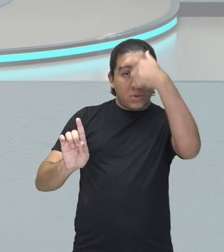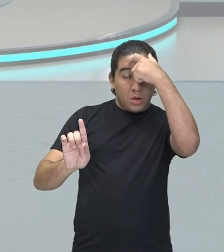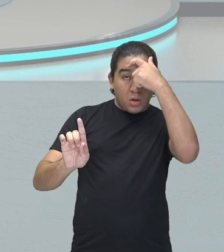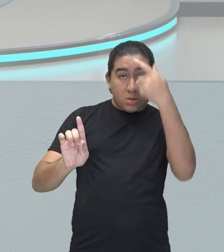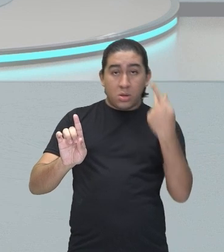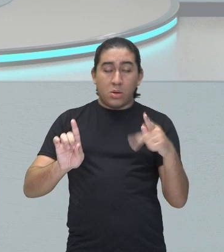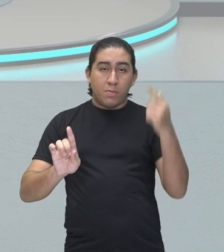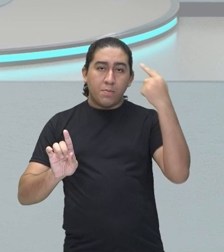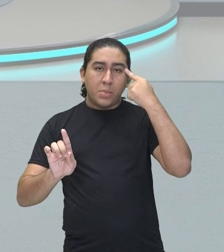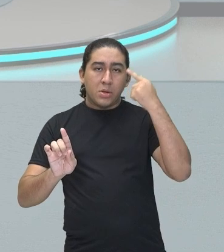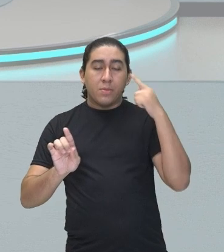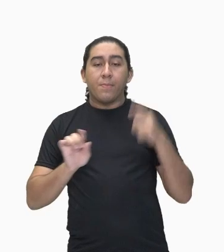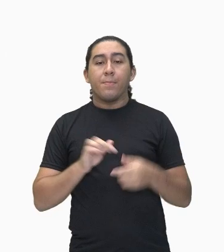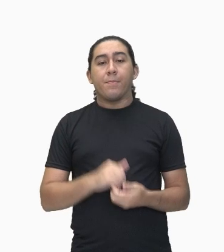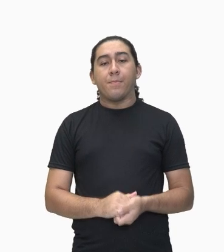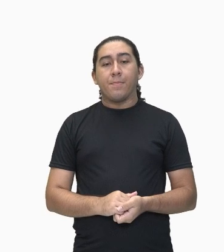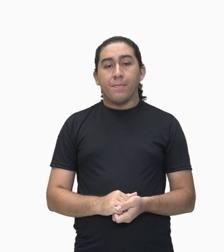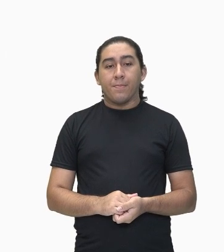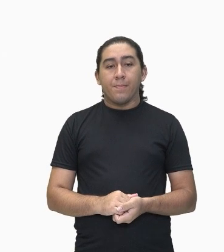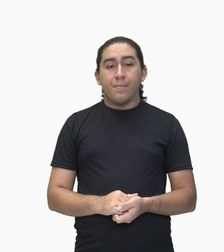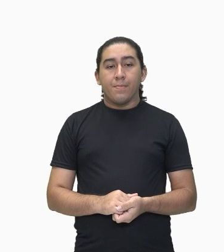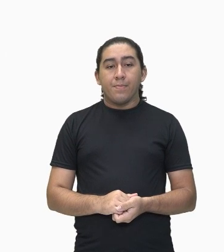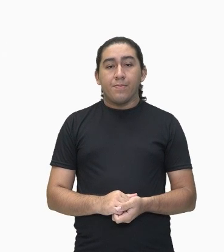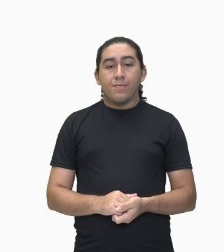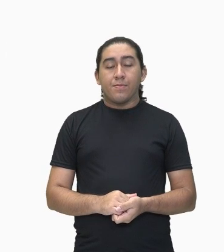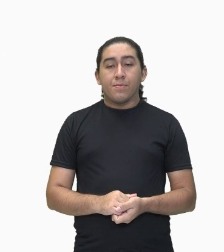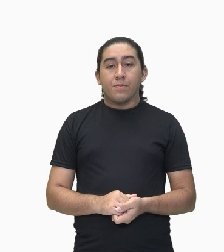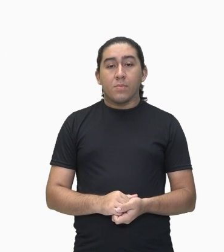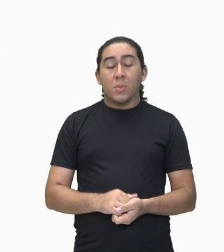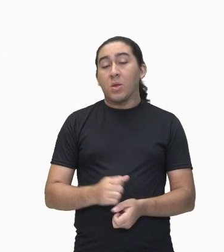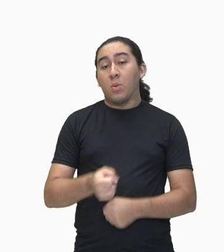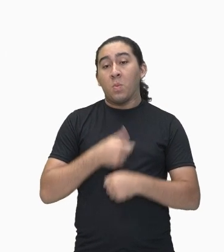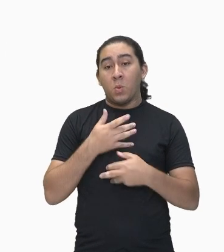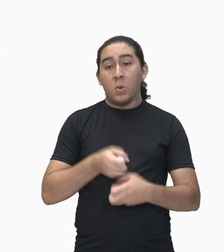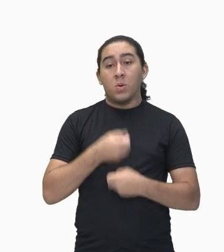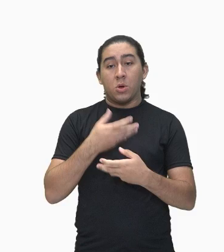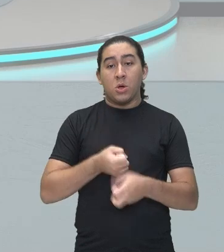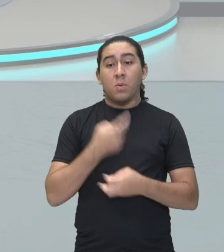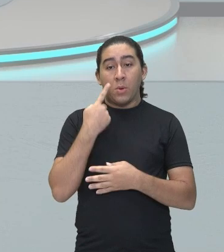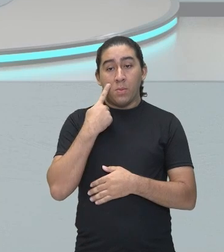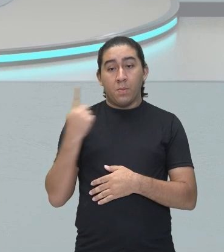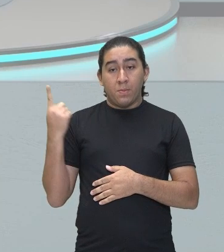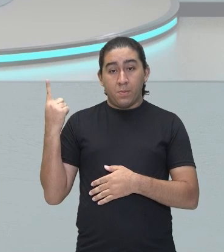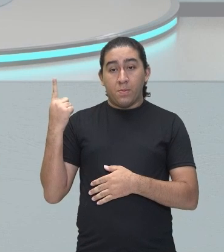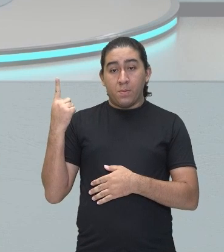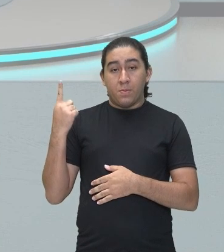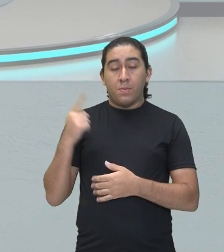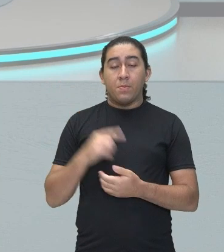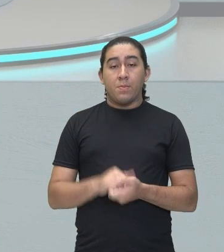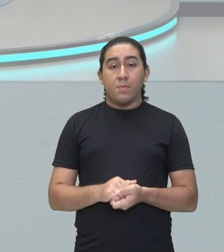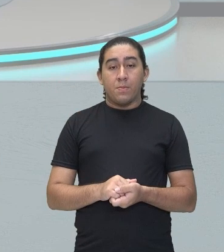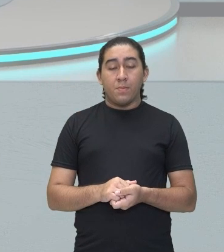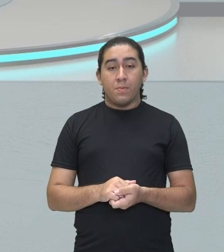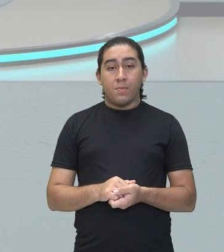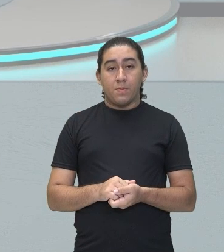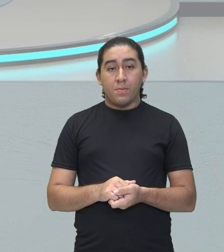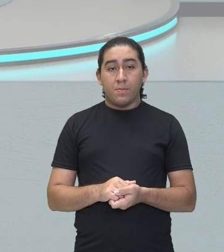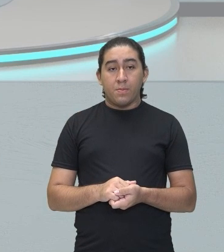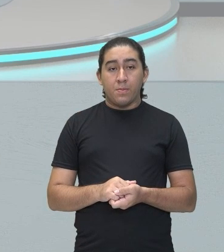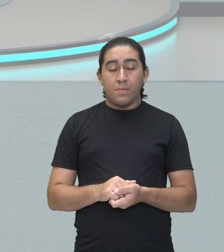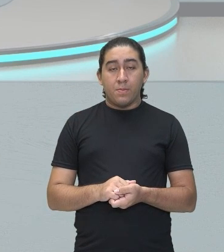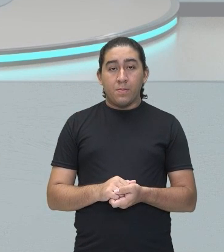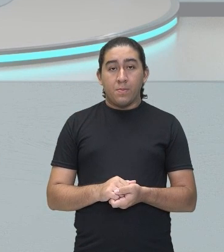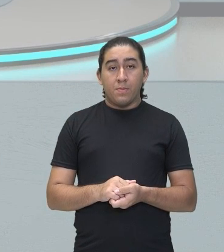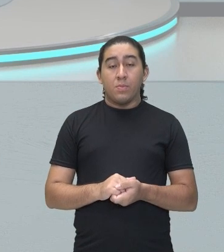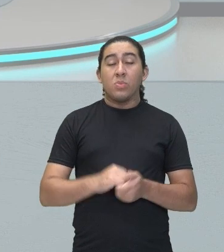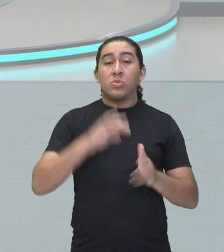né? Continuando, poemas de Cláudio Manuel da Costa. Vamos ver. No soneto